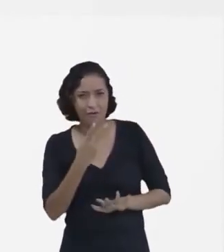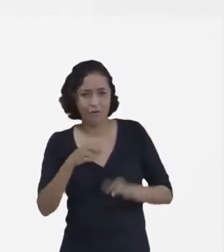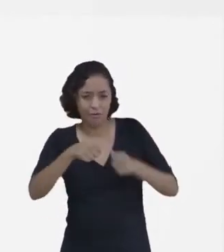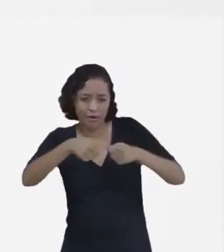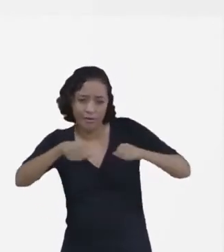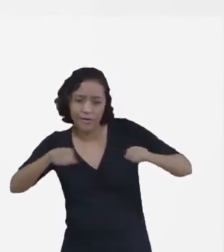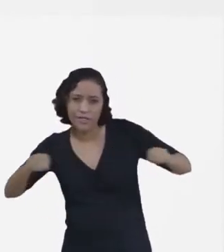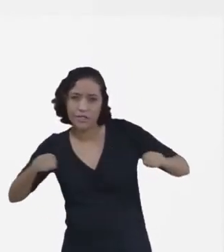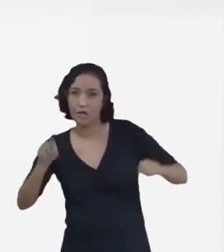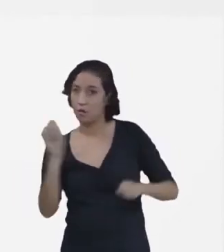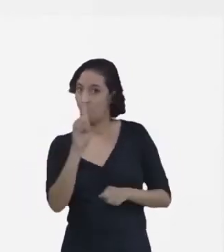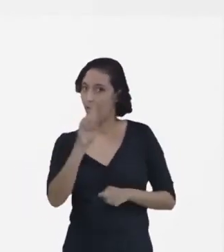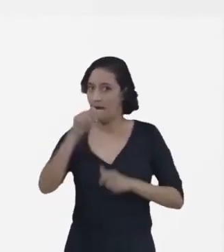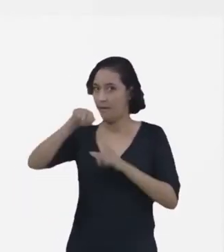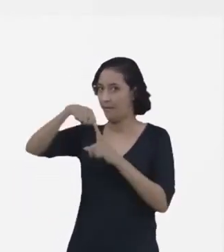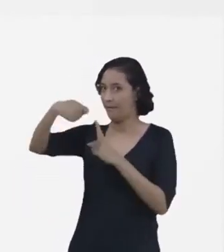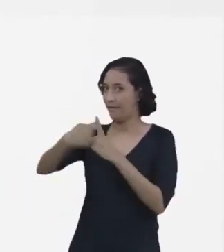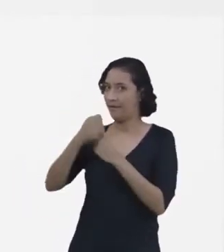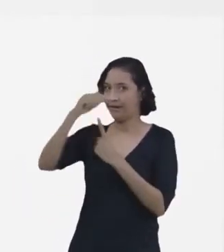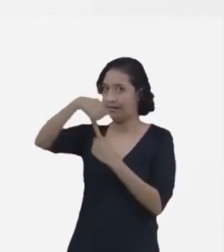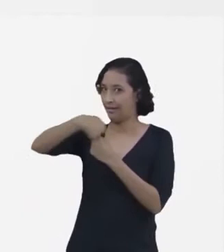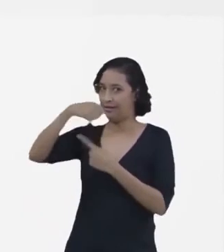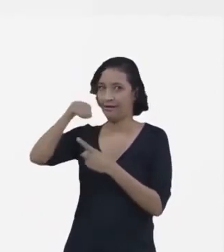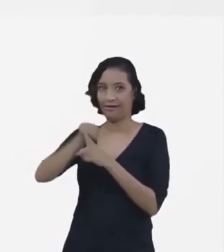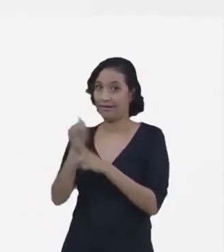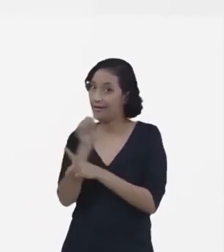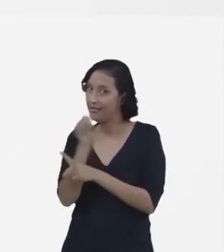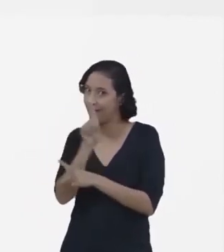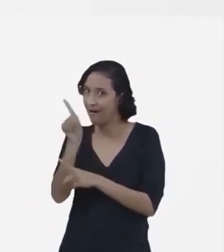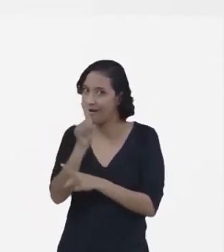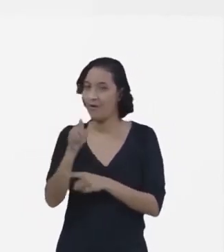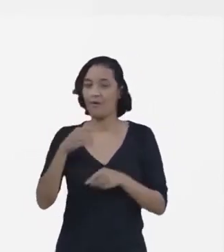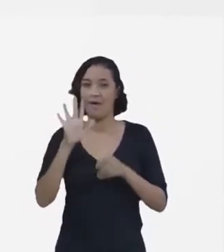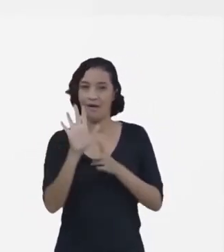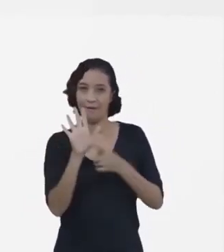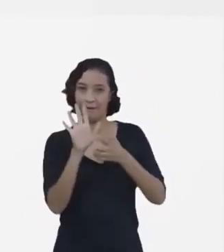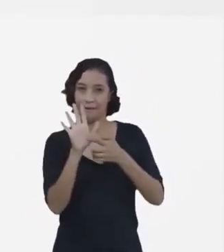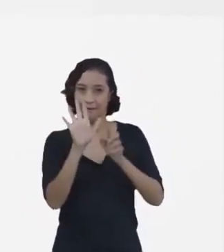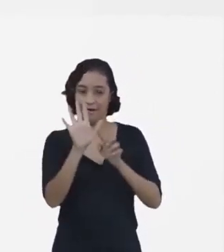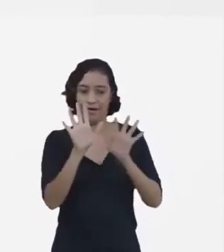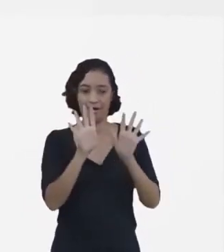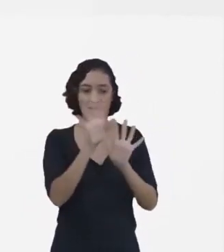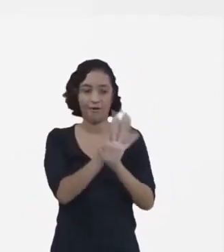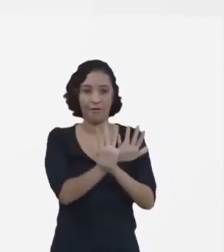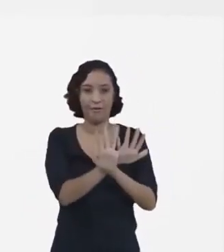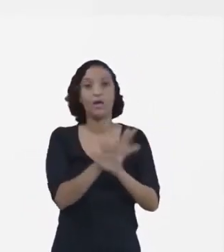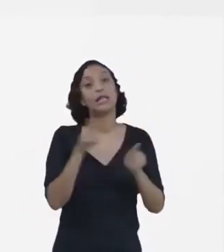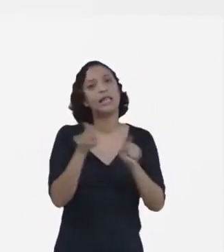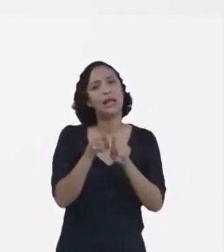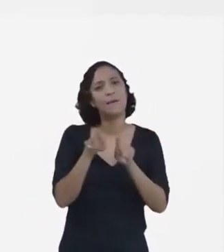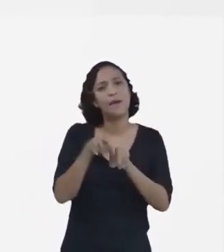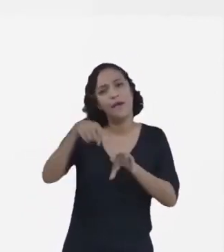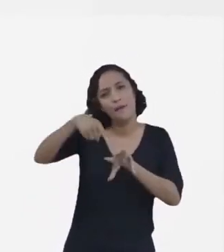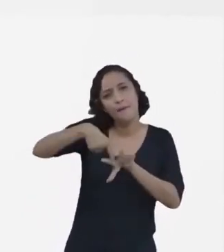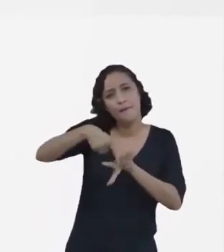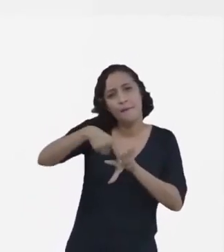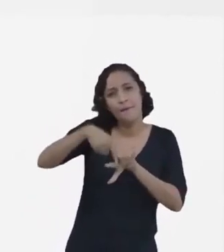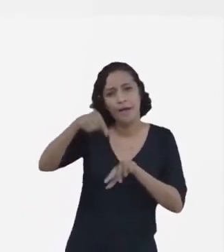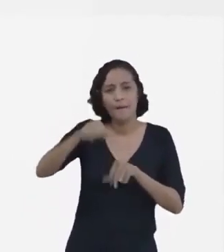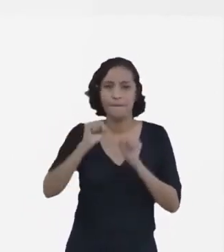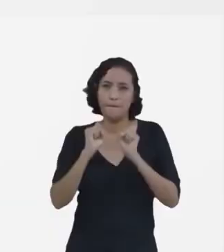5 dedos. Pé, passo, há tantos passos, então vocês já ouviram